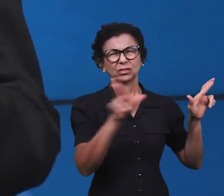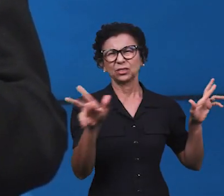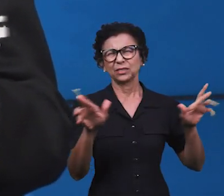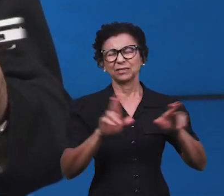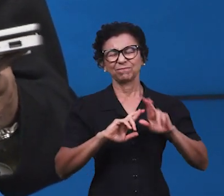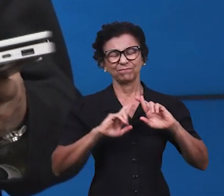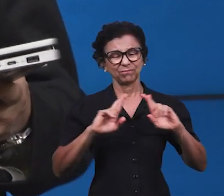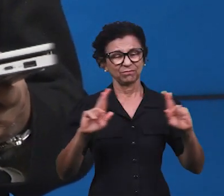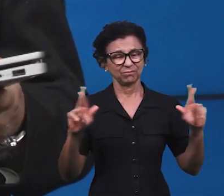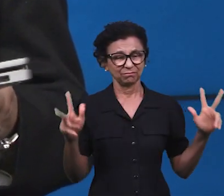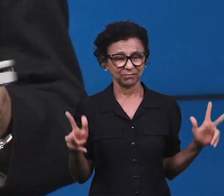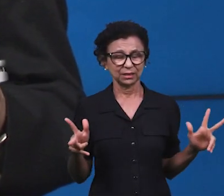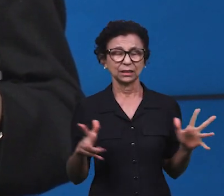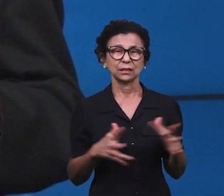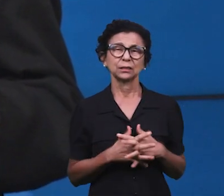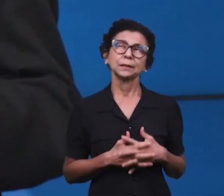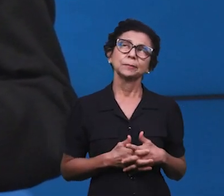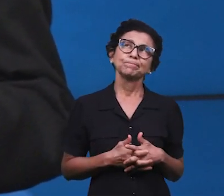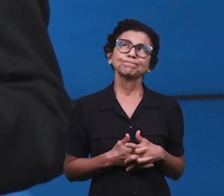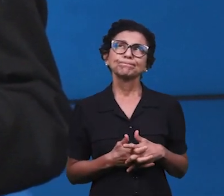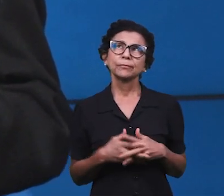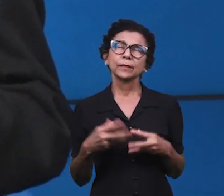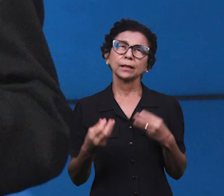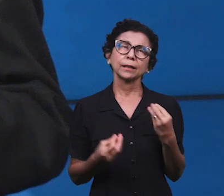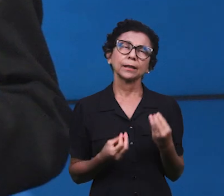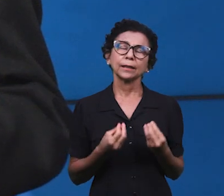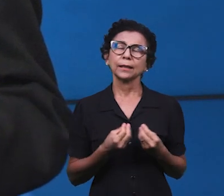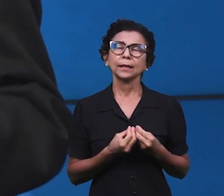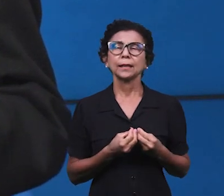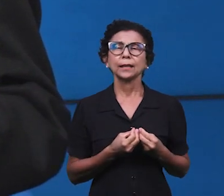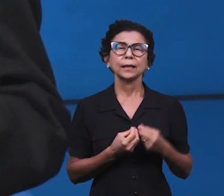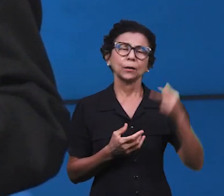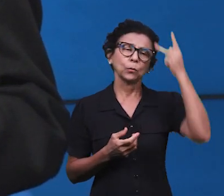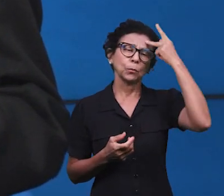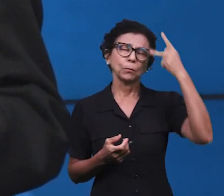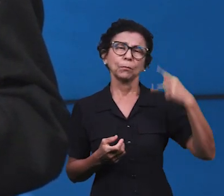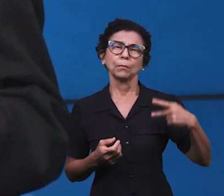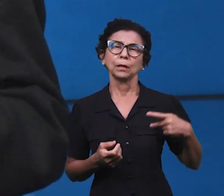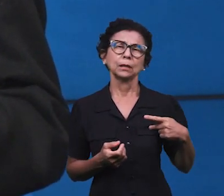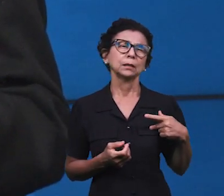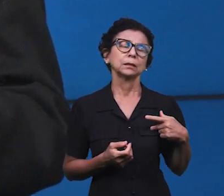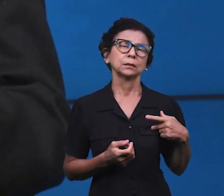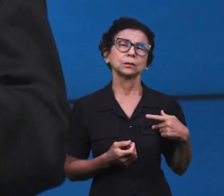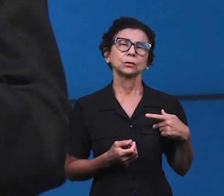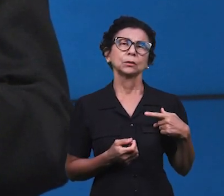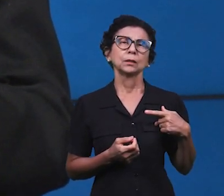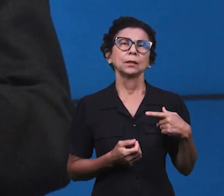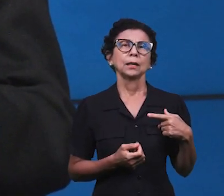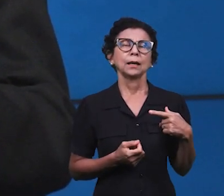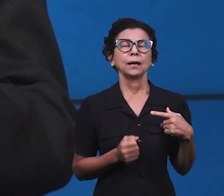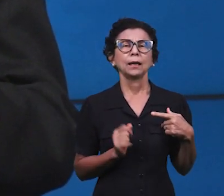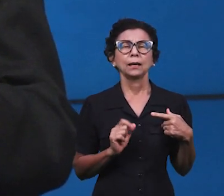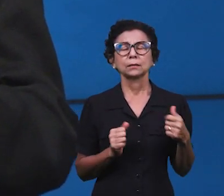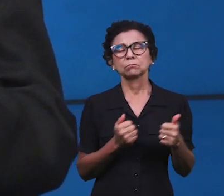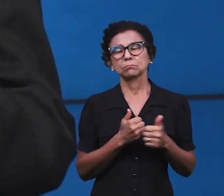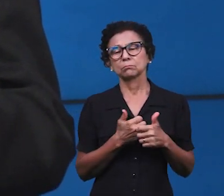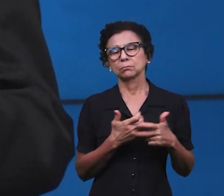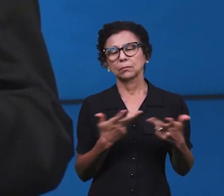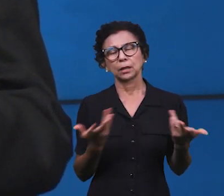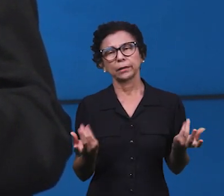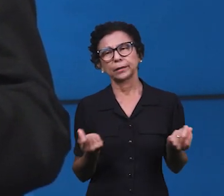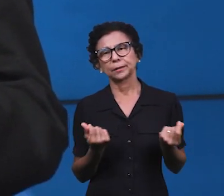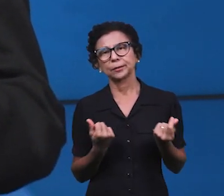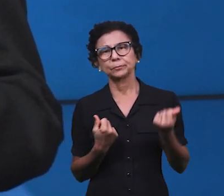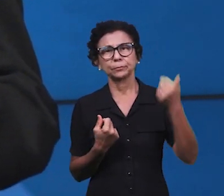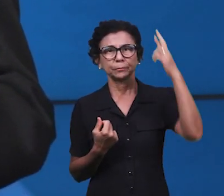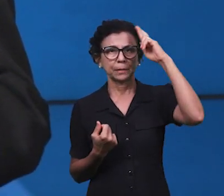é aquilo que, vamos dizer assim, provém do homem, aquilo que é próprio do homem, é aquilo que é